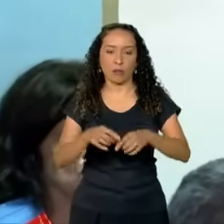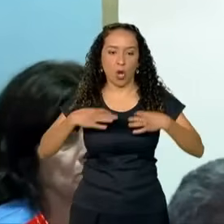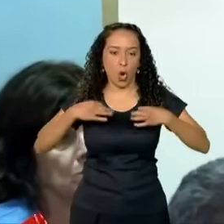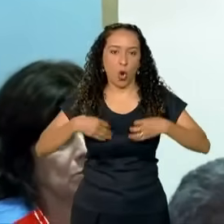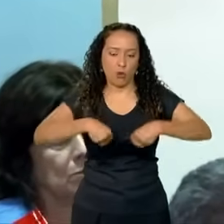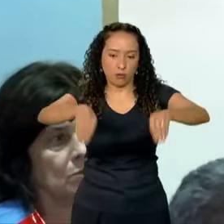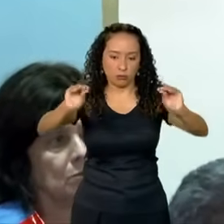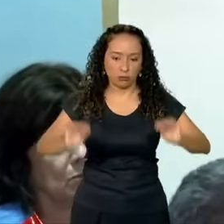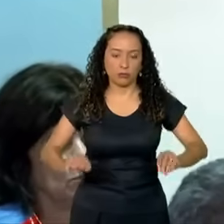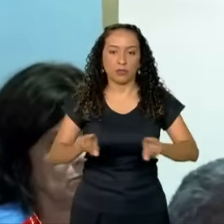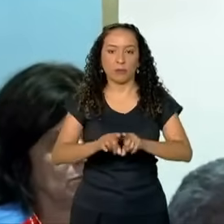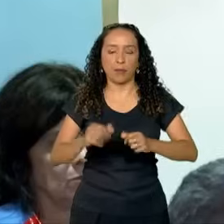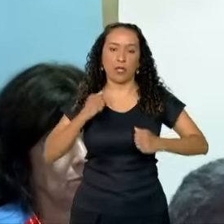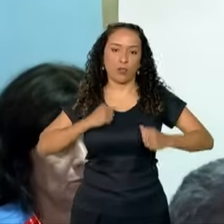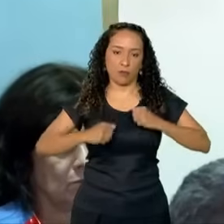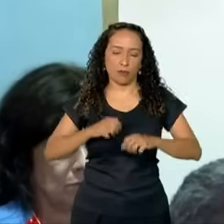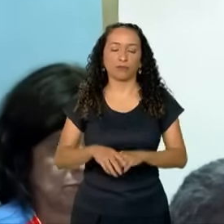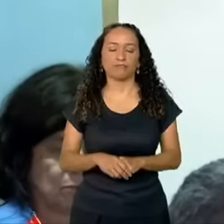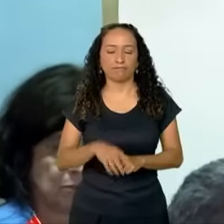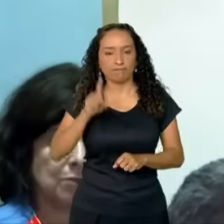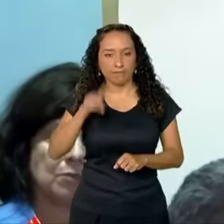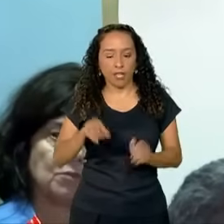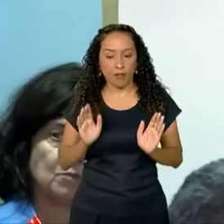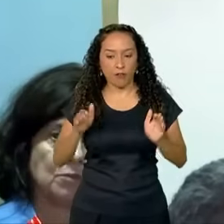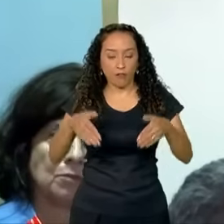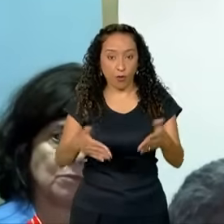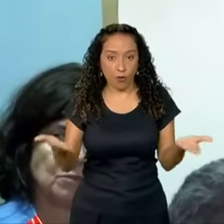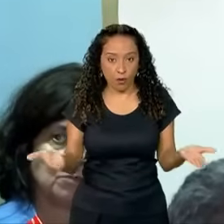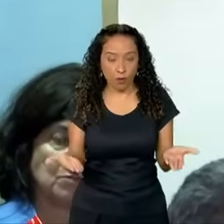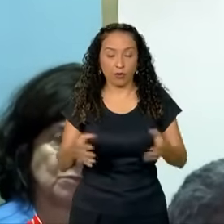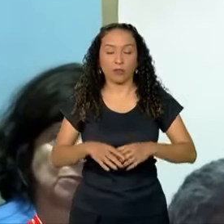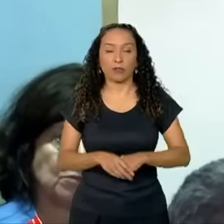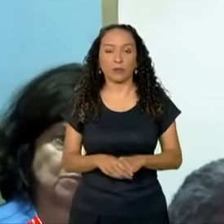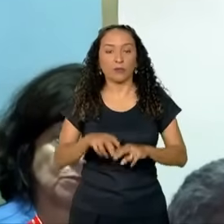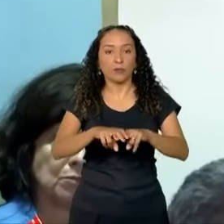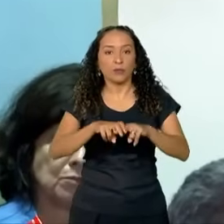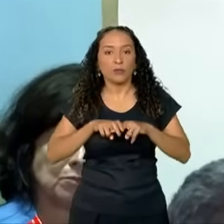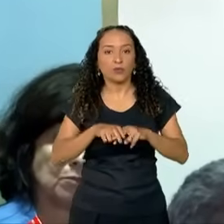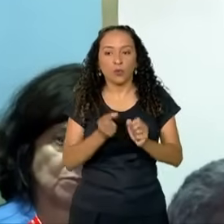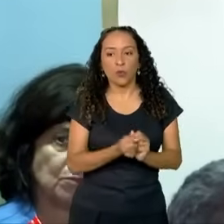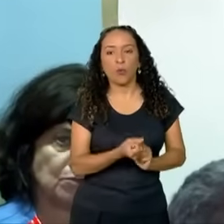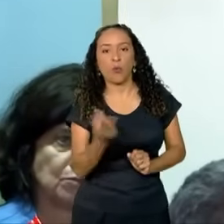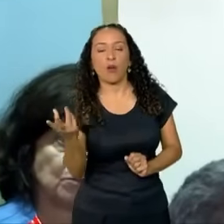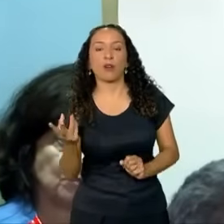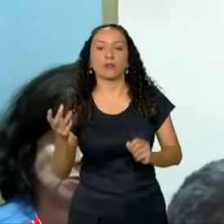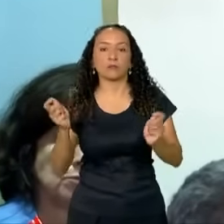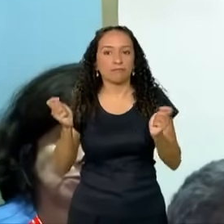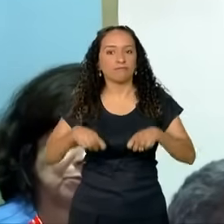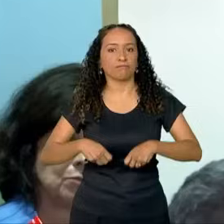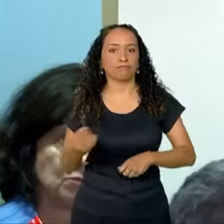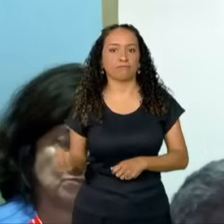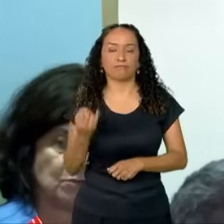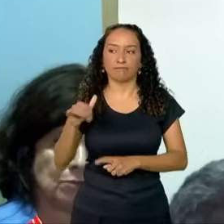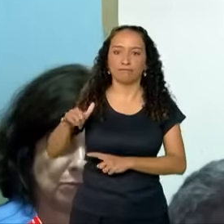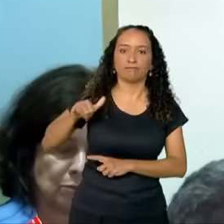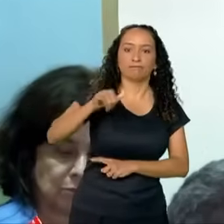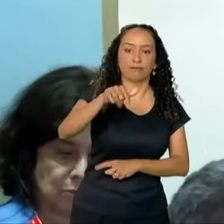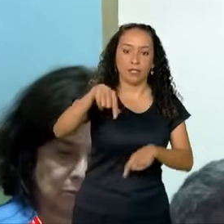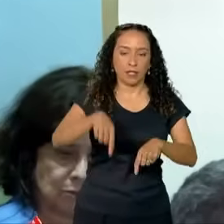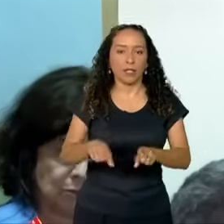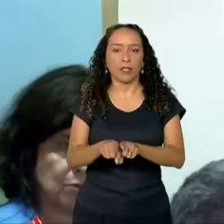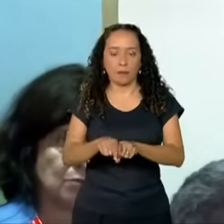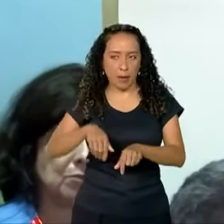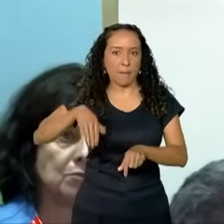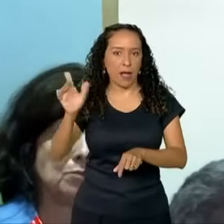cama e roupa de banho. Este tem sido o nosso foco neste momento, por isso essa quantidade significativa de aeronaves que estão aqui ainda estão